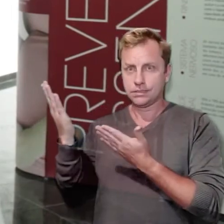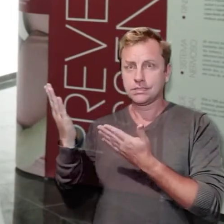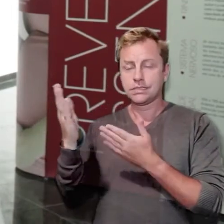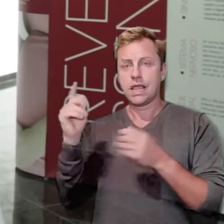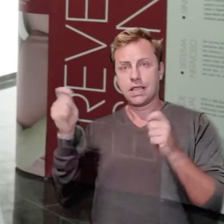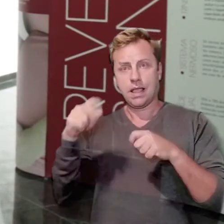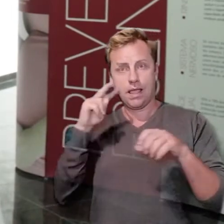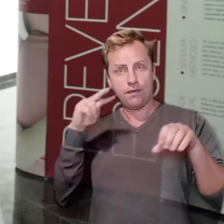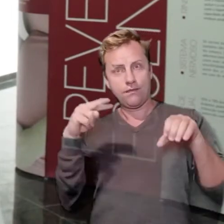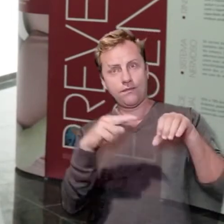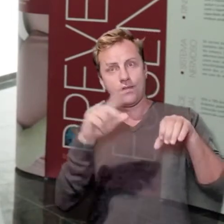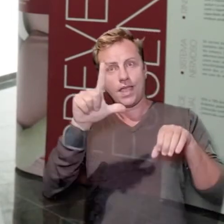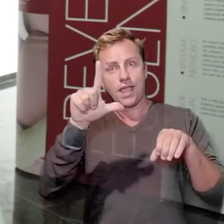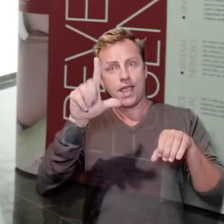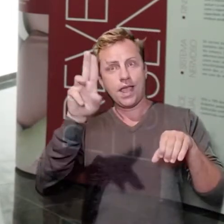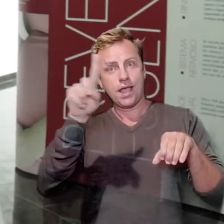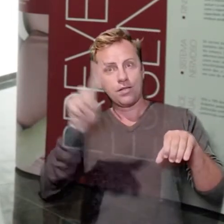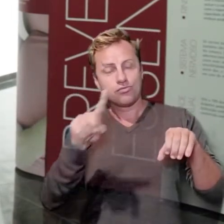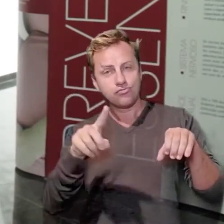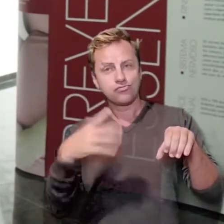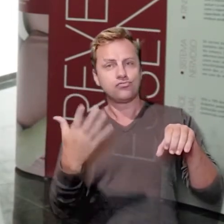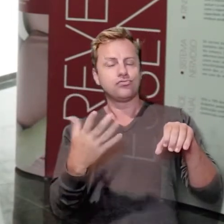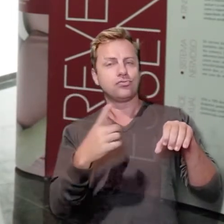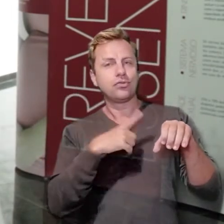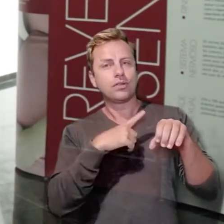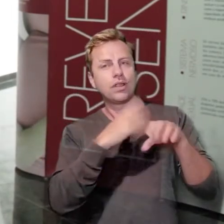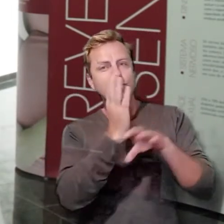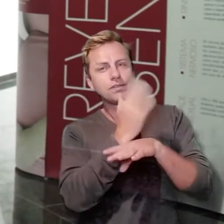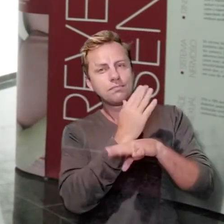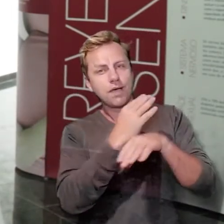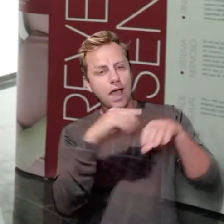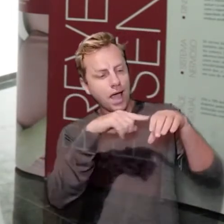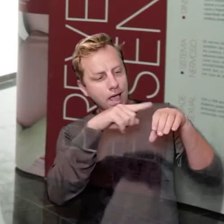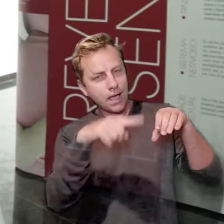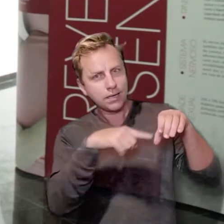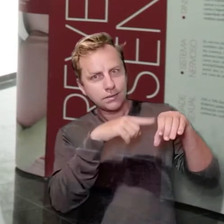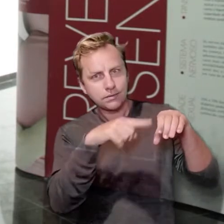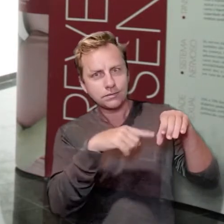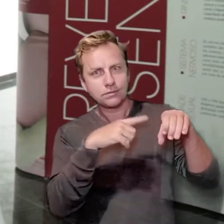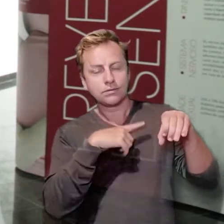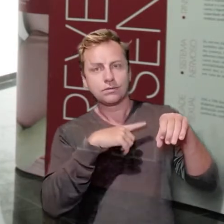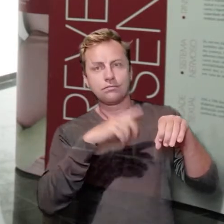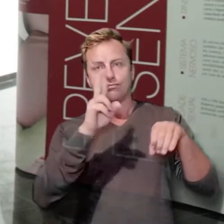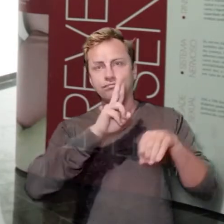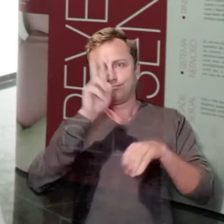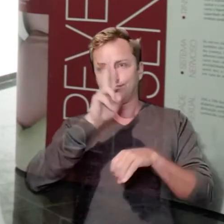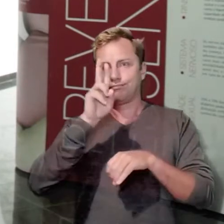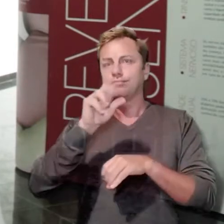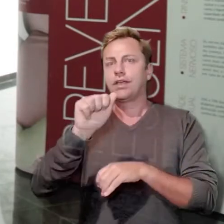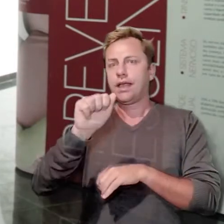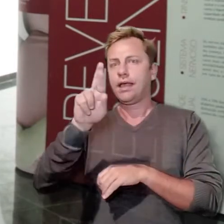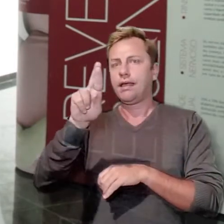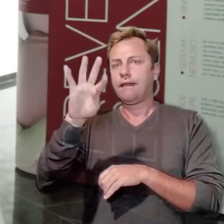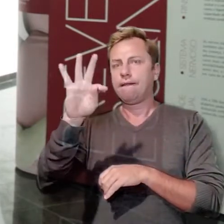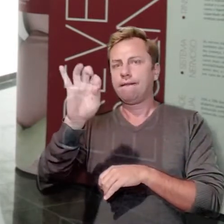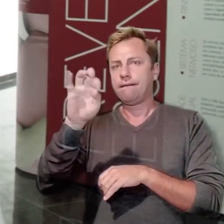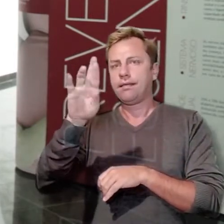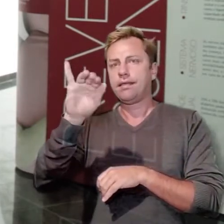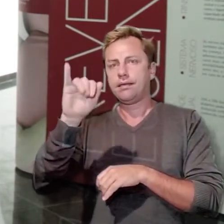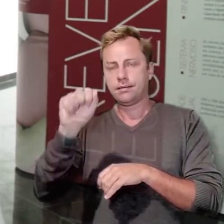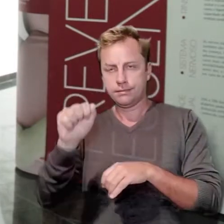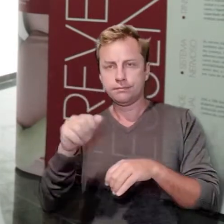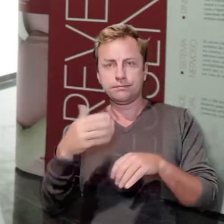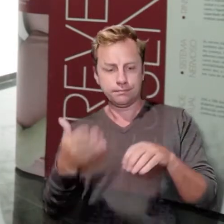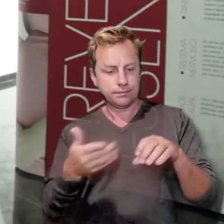Aqui a gente está vendo a luz, ou o espaço que existe nas nossas grandes artérias.